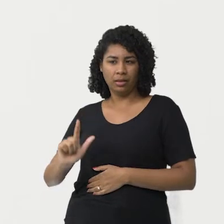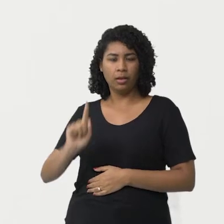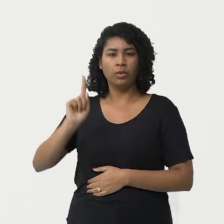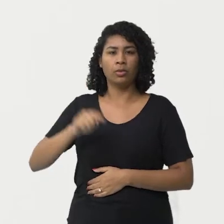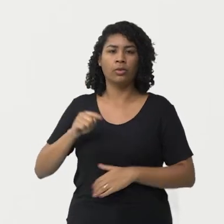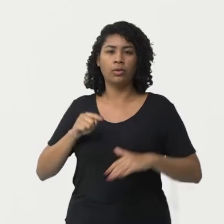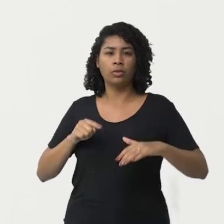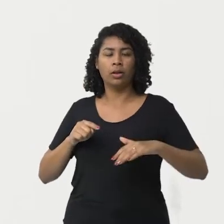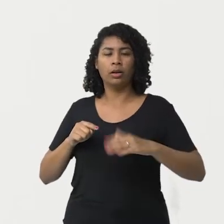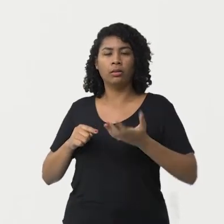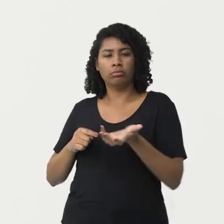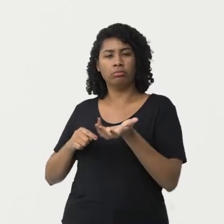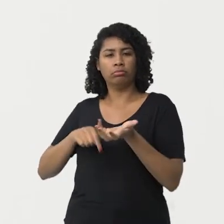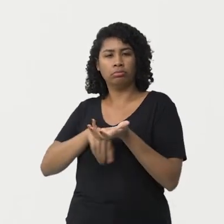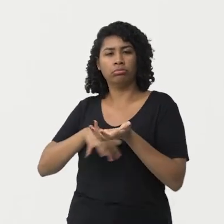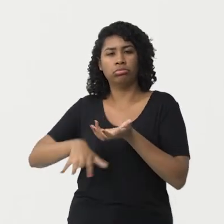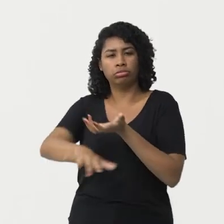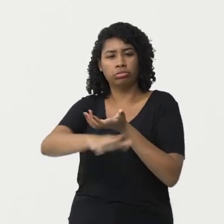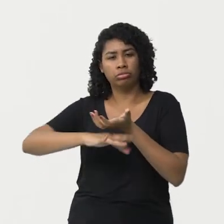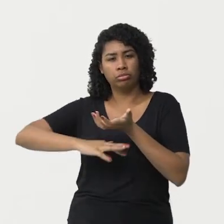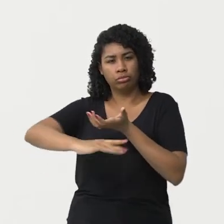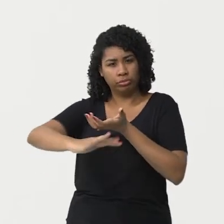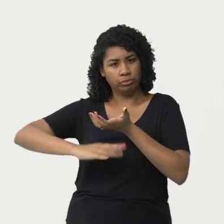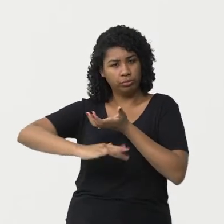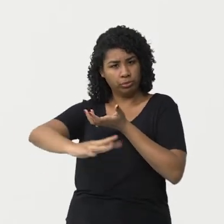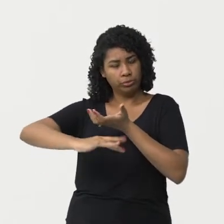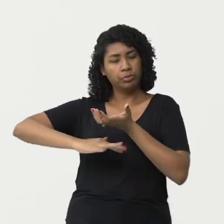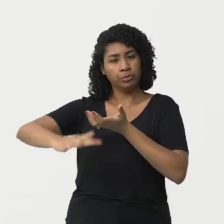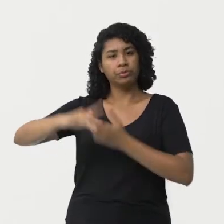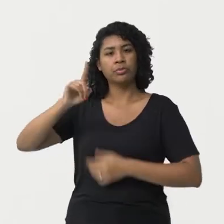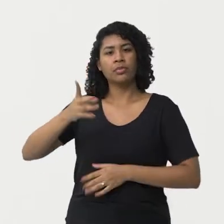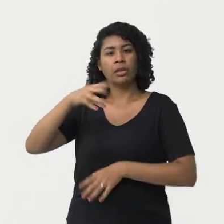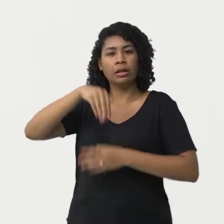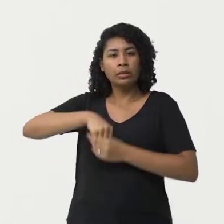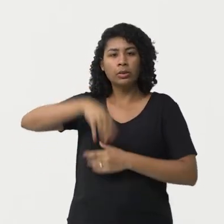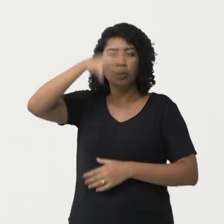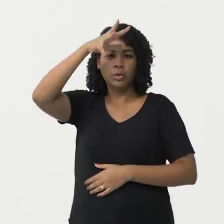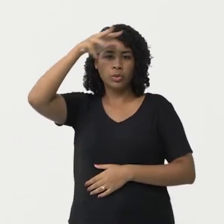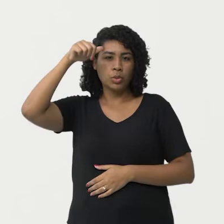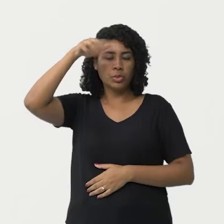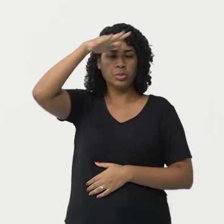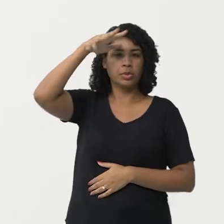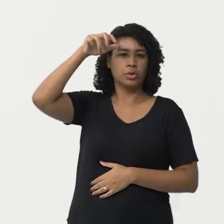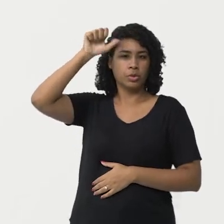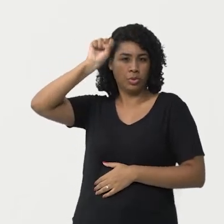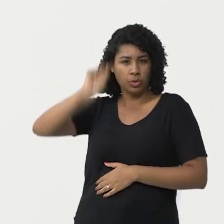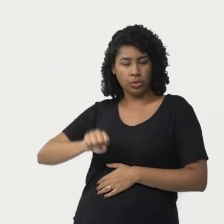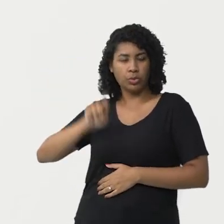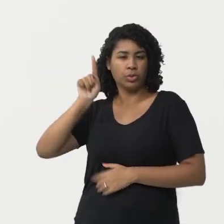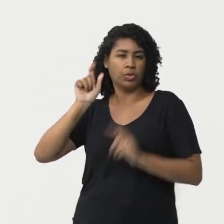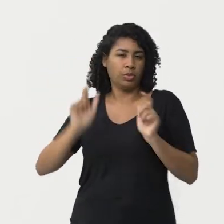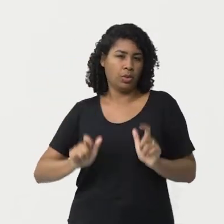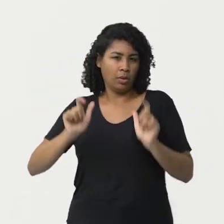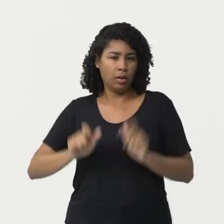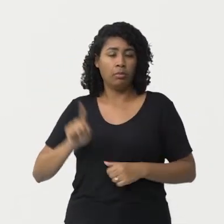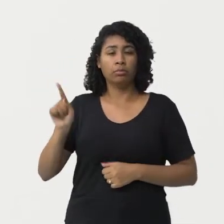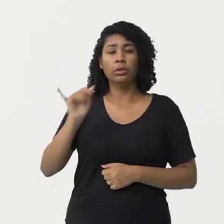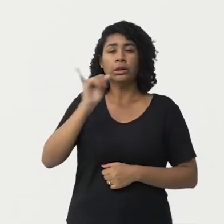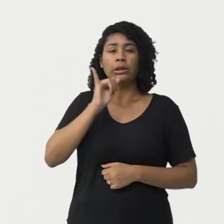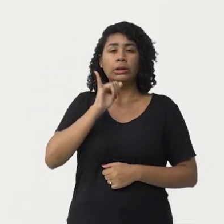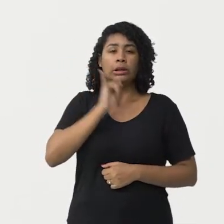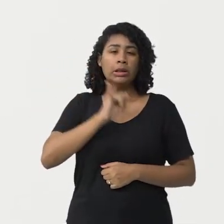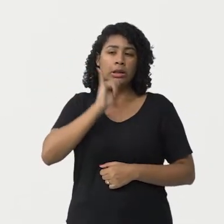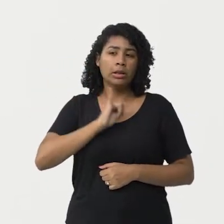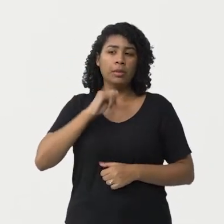dos estados de Mato Grosso e Mato Grosso do Sul. E ela é interessante que ela vai ter exemplos de